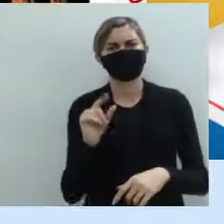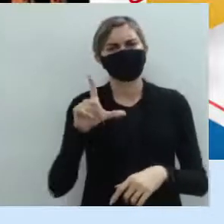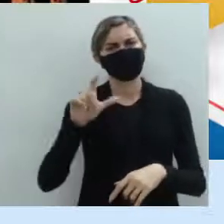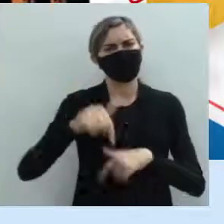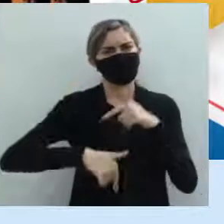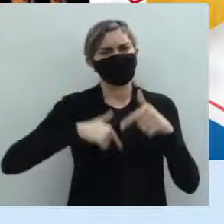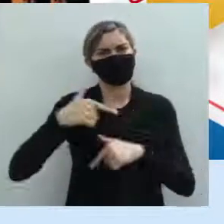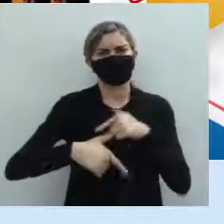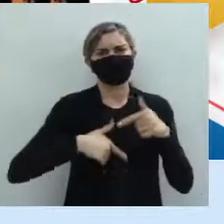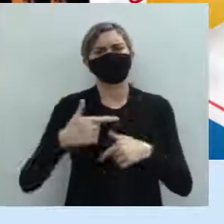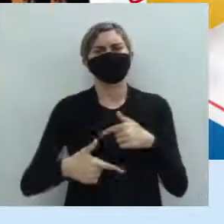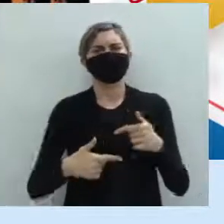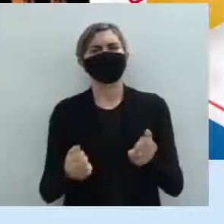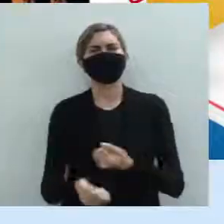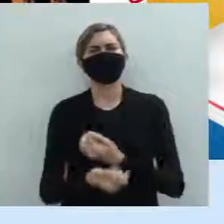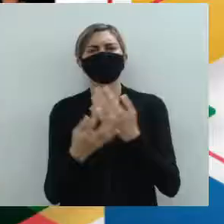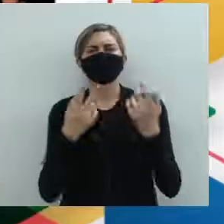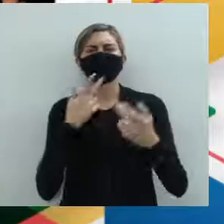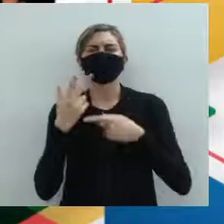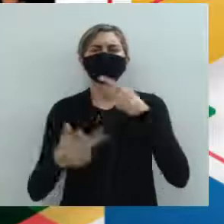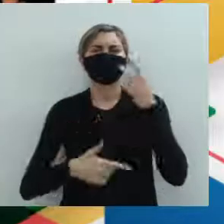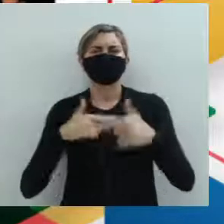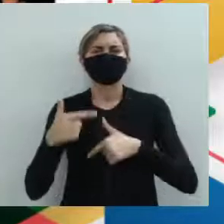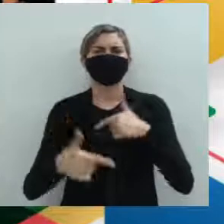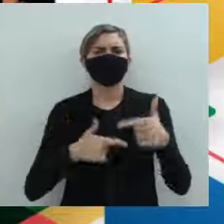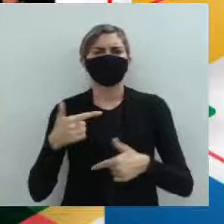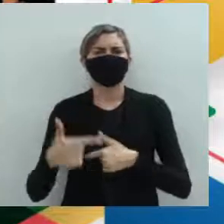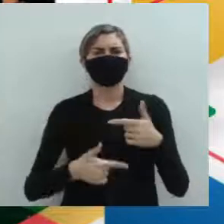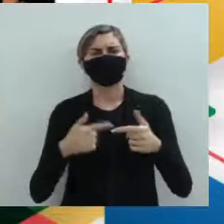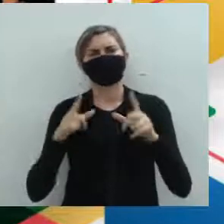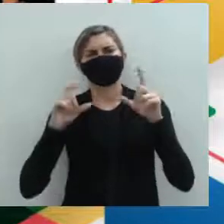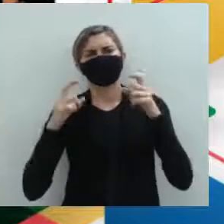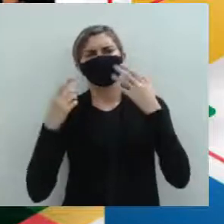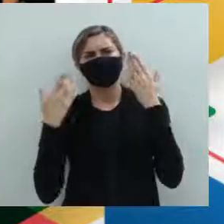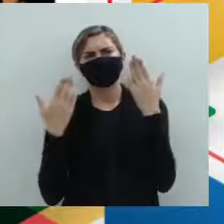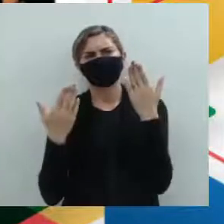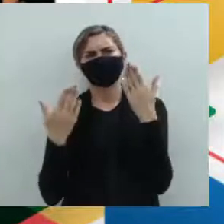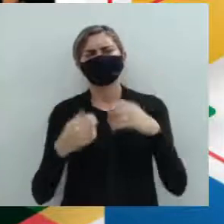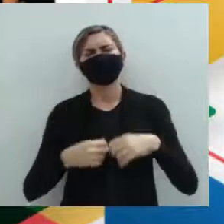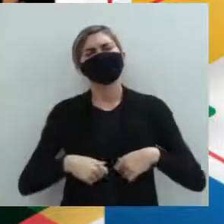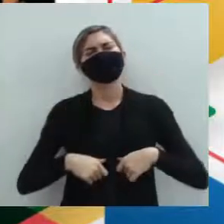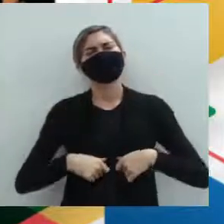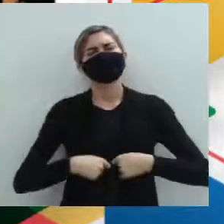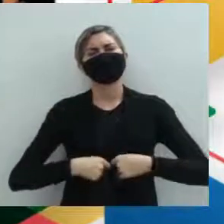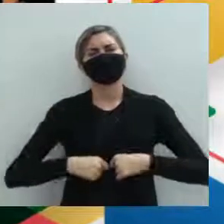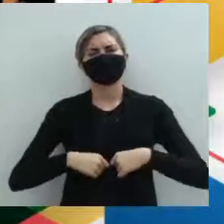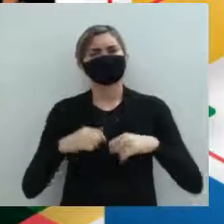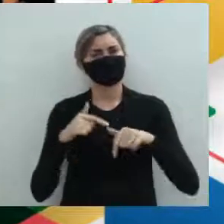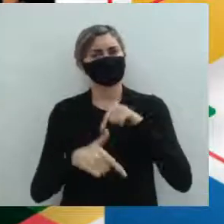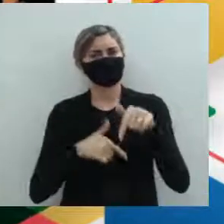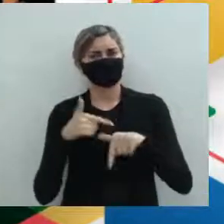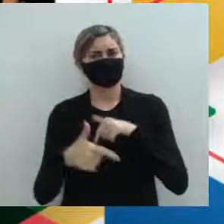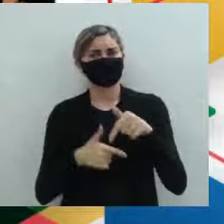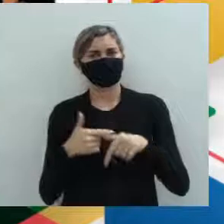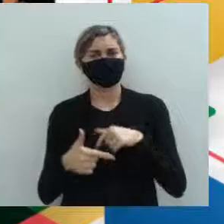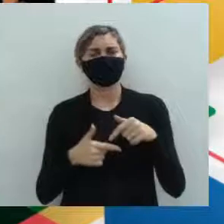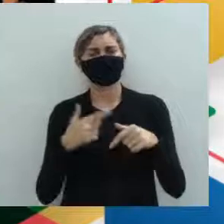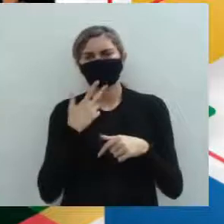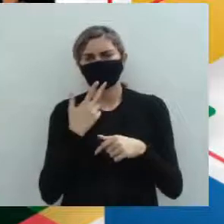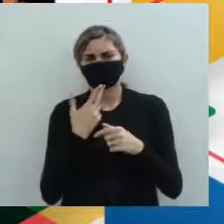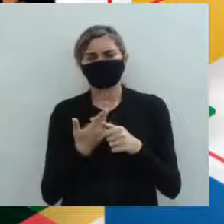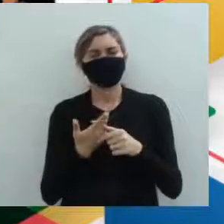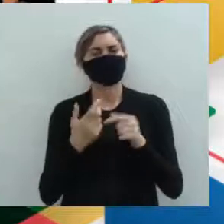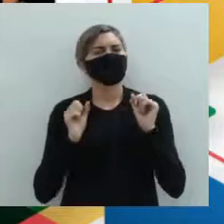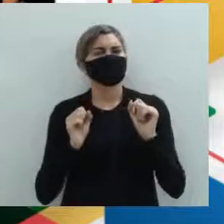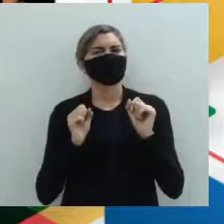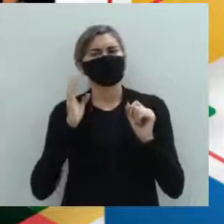labor, certo? Quando a gente fala sobre trabalho, eu vou trazer essa imagem. Quando a gente fala sobre trabalho, certo? A